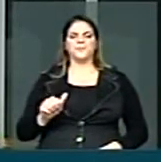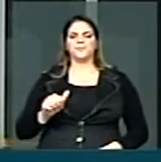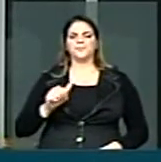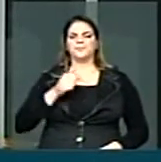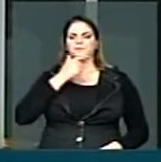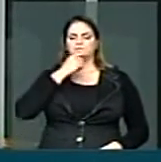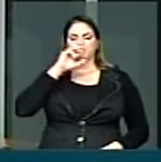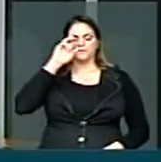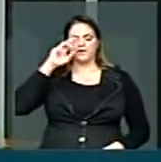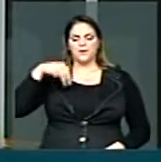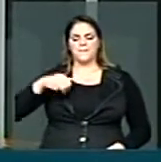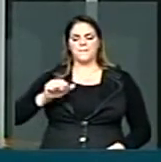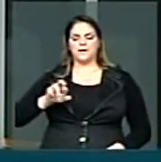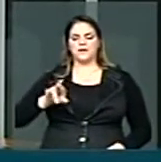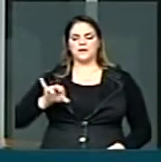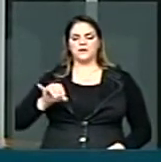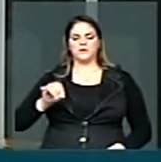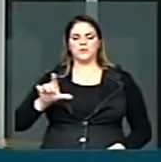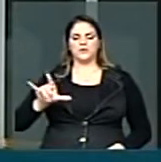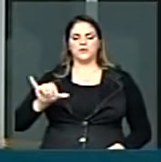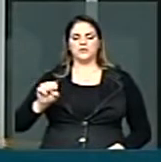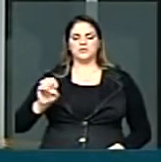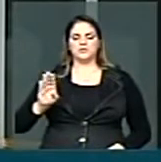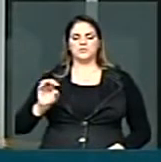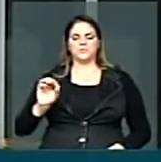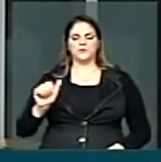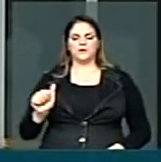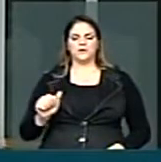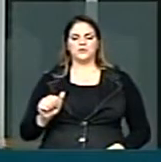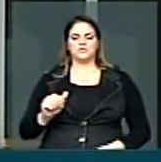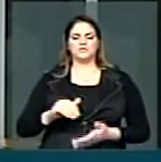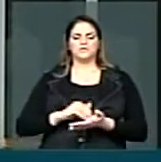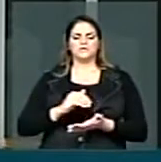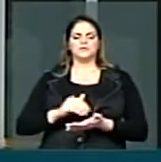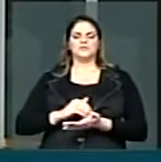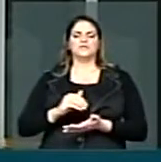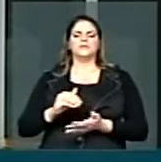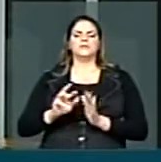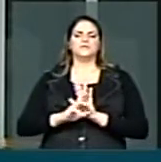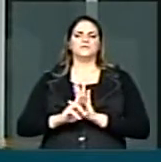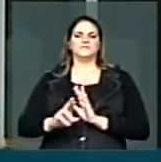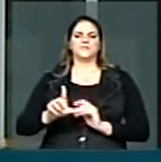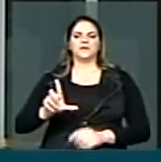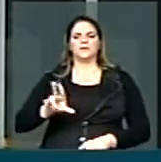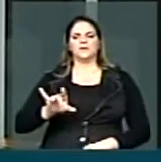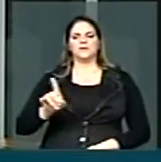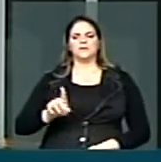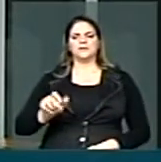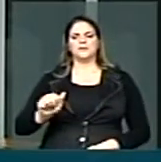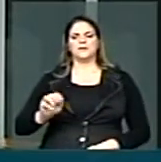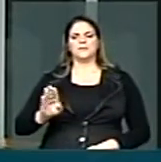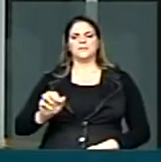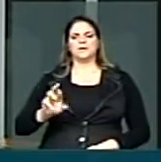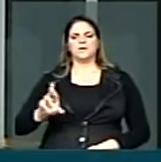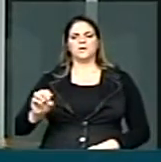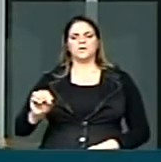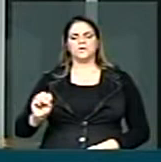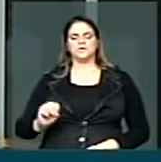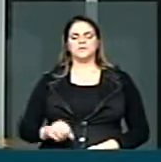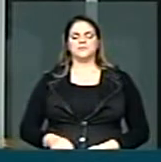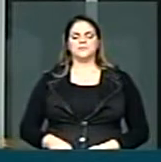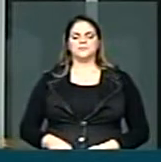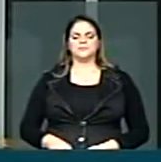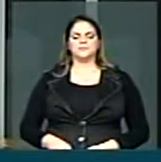senhor Mário Lisboa Teodoro, secretário executivo, que representa a senhora ministra Luísa Barrios, secretária de Política e Promoção e Igualdade